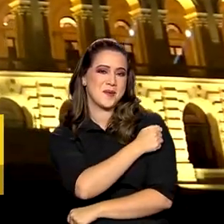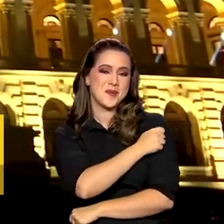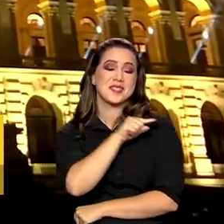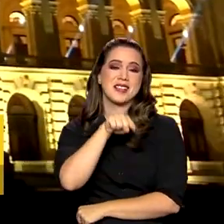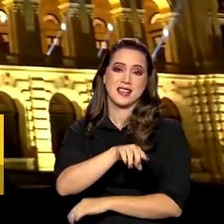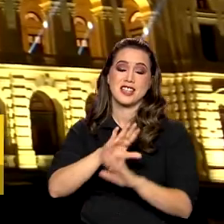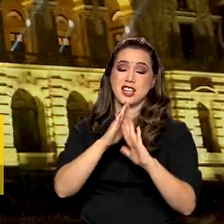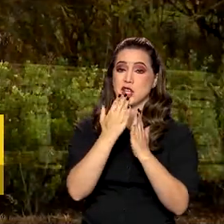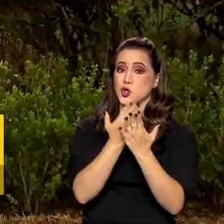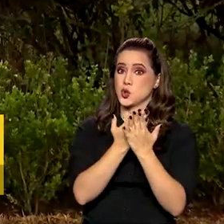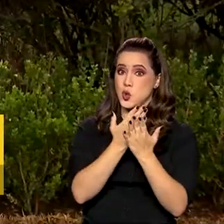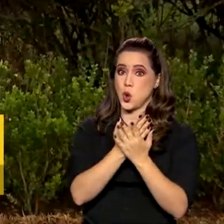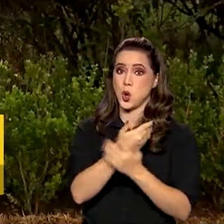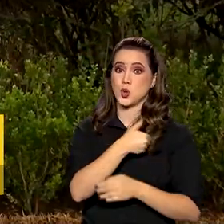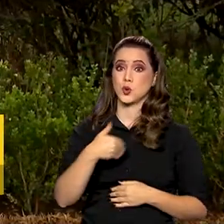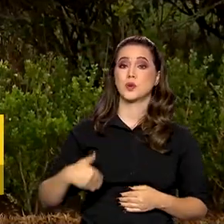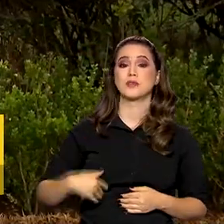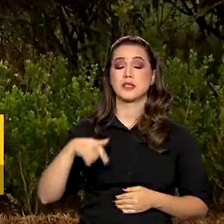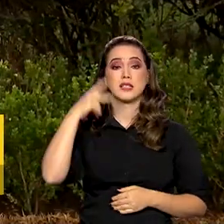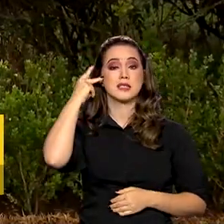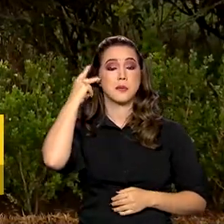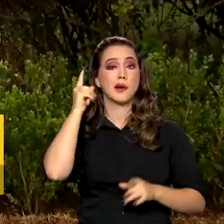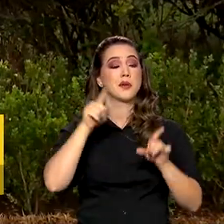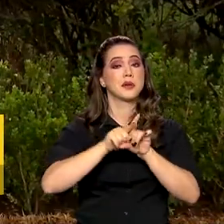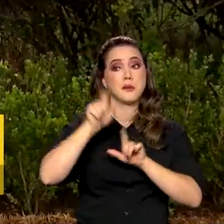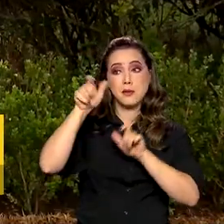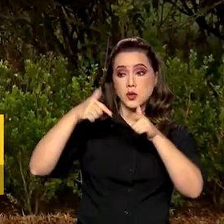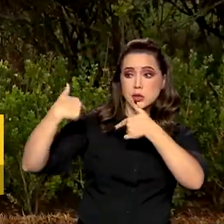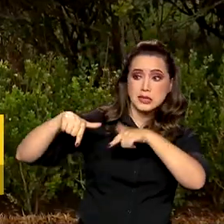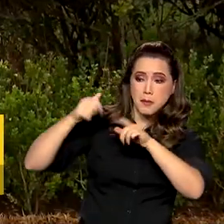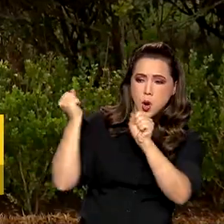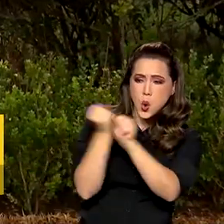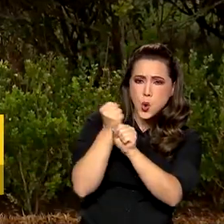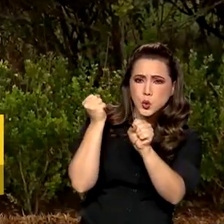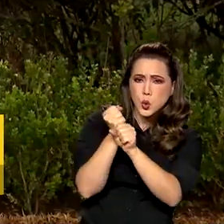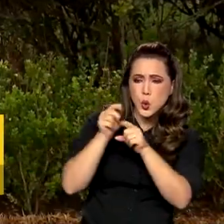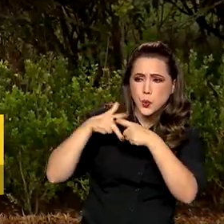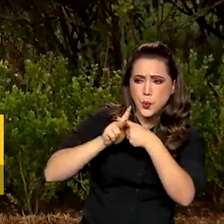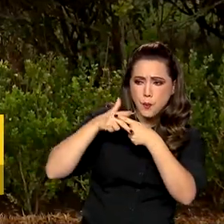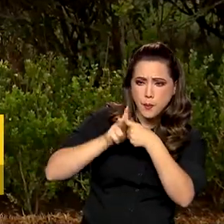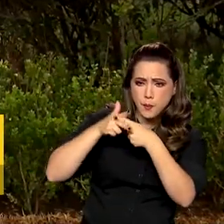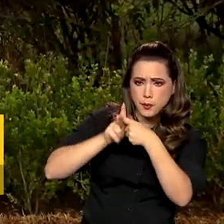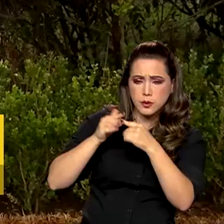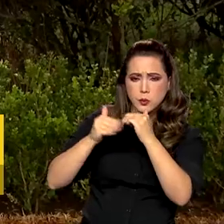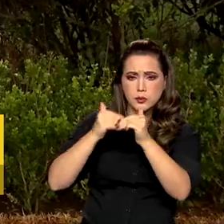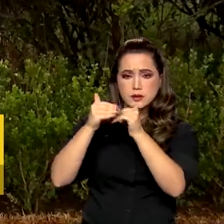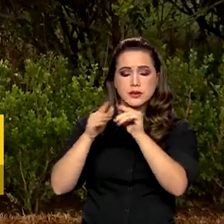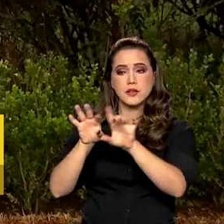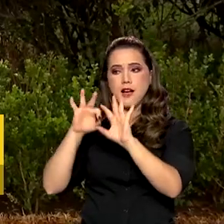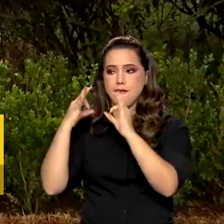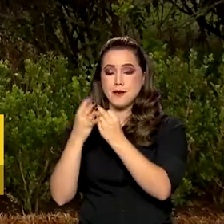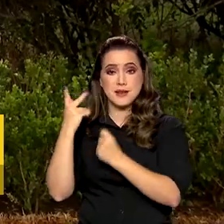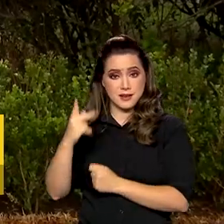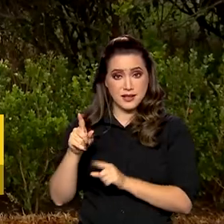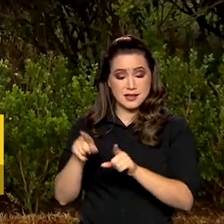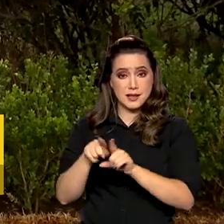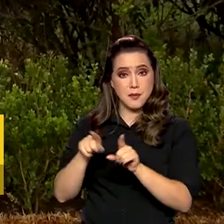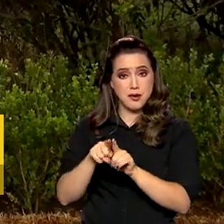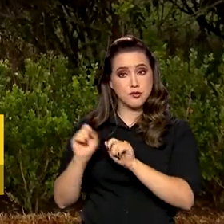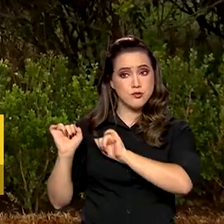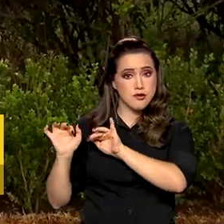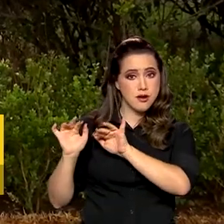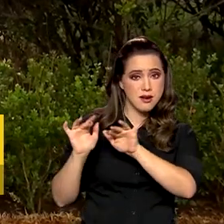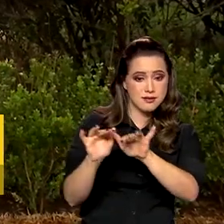paulista e também, olha só, de trabalhadores que fizeram aqui a reforma do museu e familiares deles. Nós estamos aqui